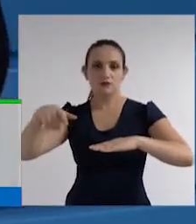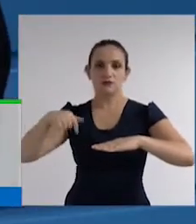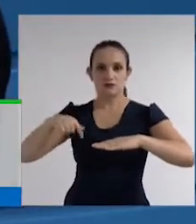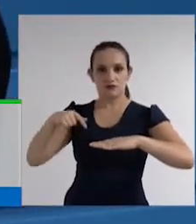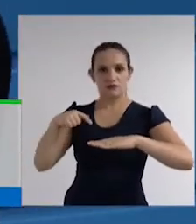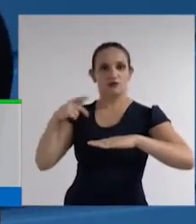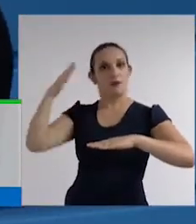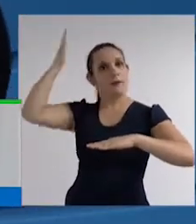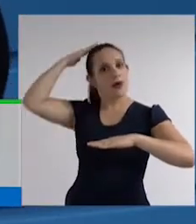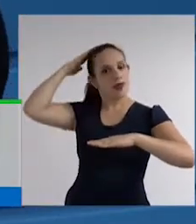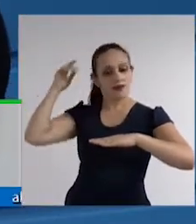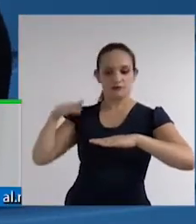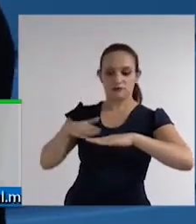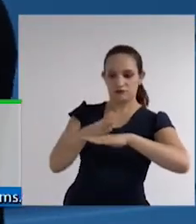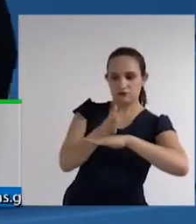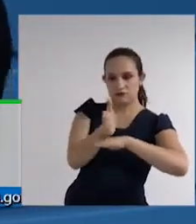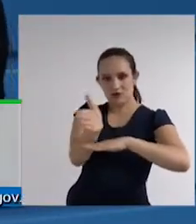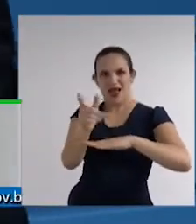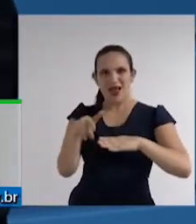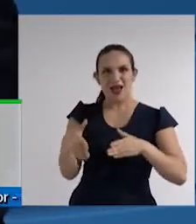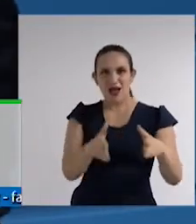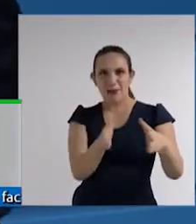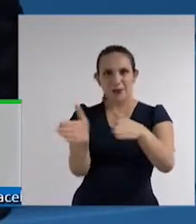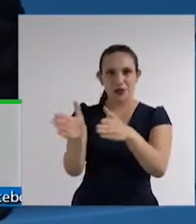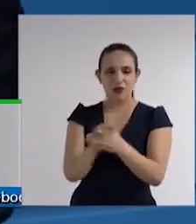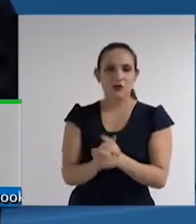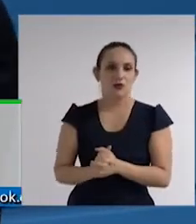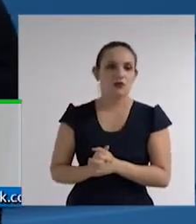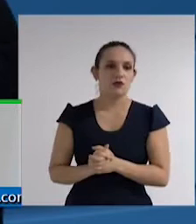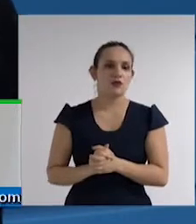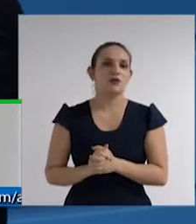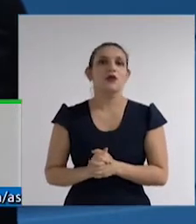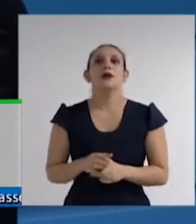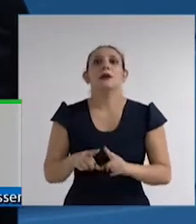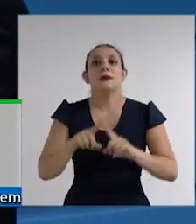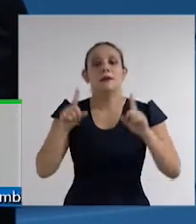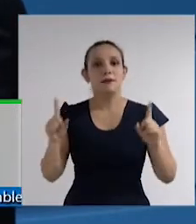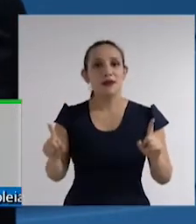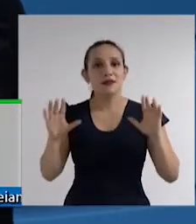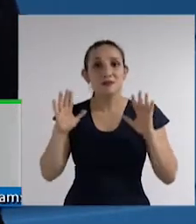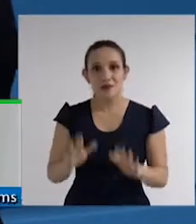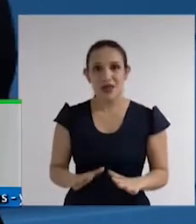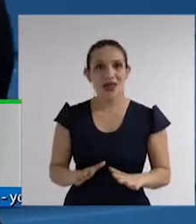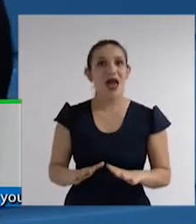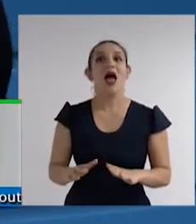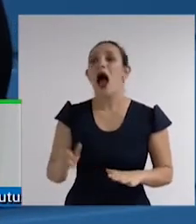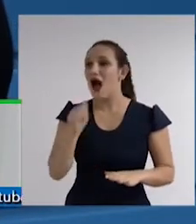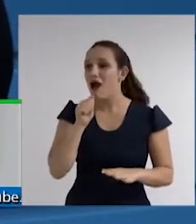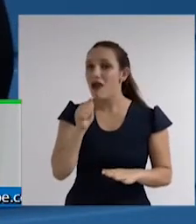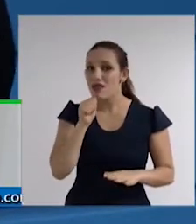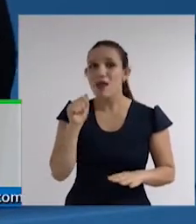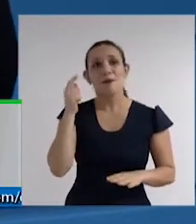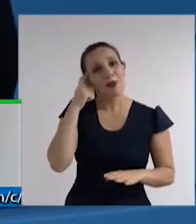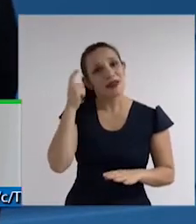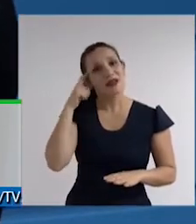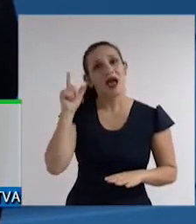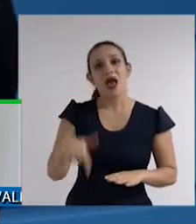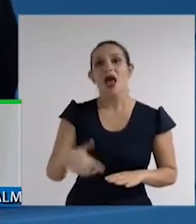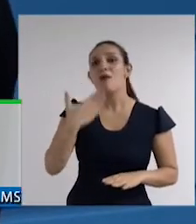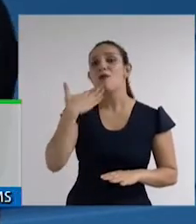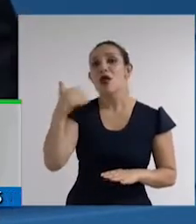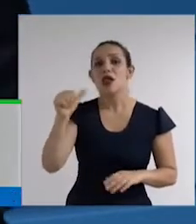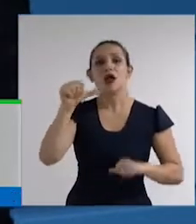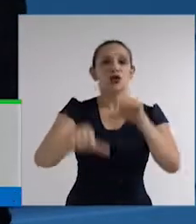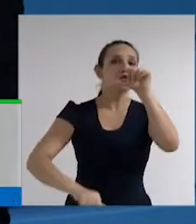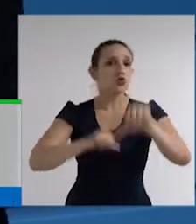Paulo financiam esses tanques para os caminhoneiros que cruzam o Mato Grosso do Sul, chegam no Mato Grosso, que é destino